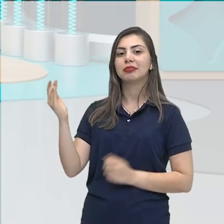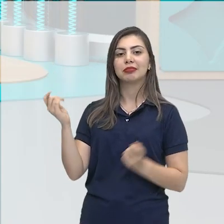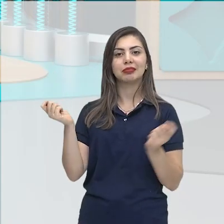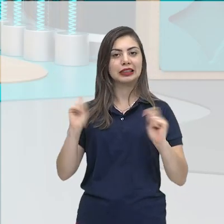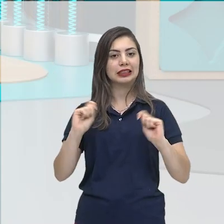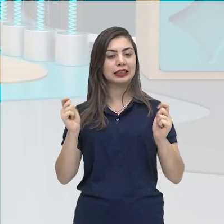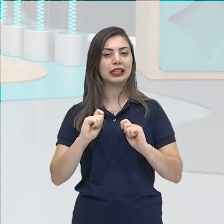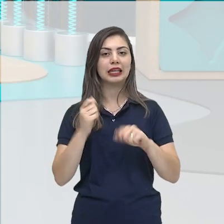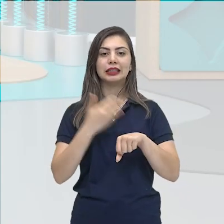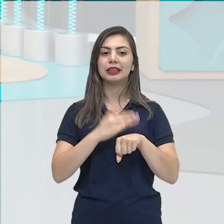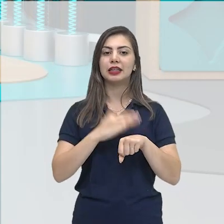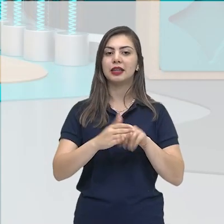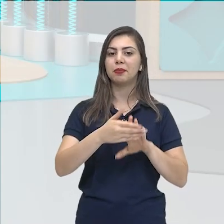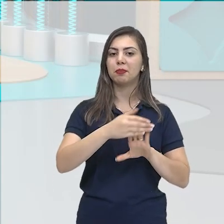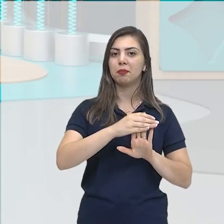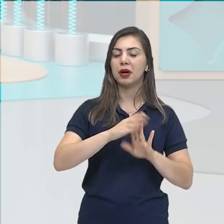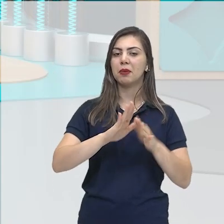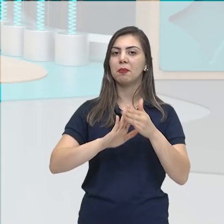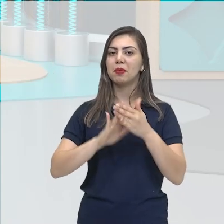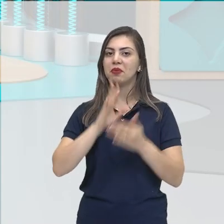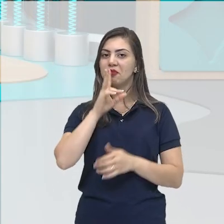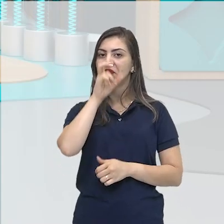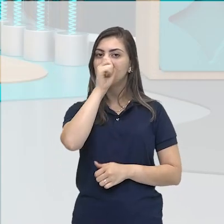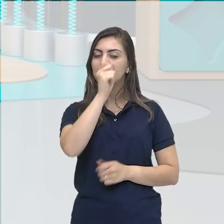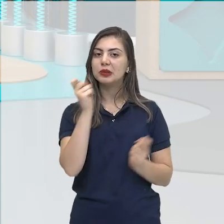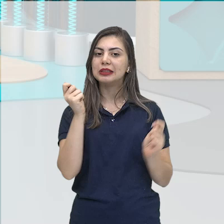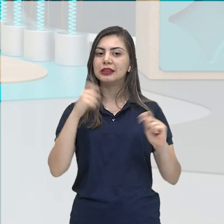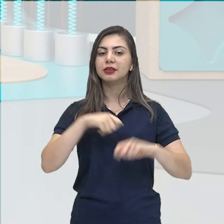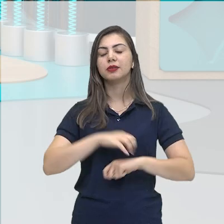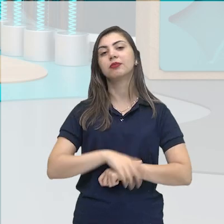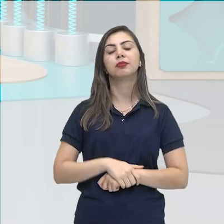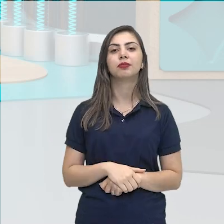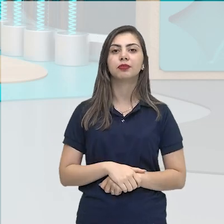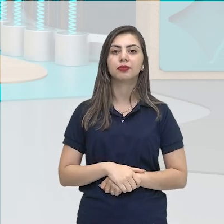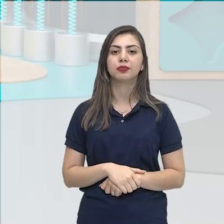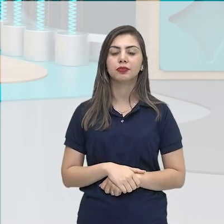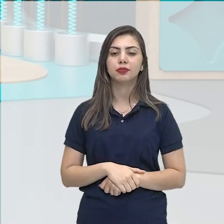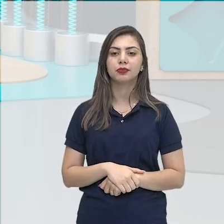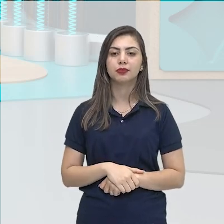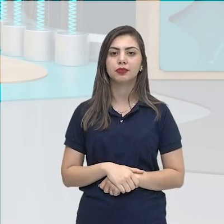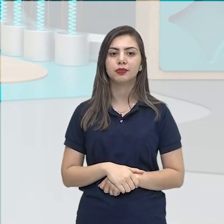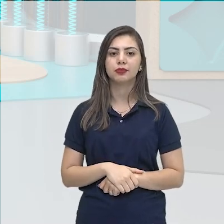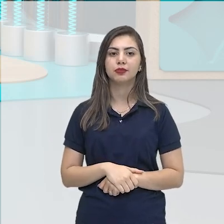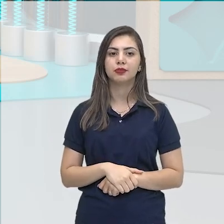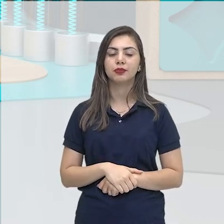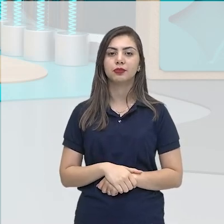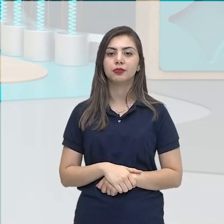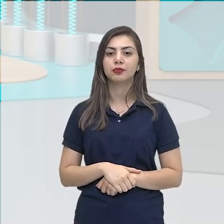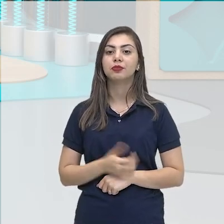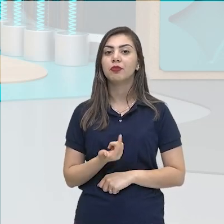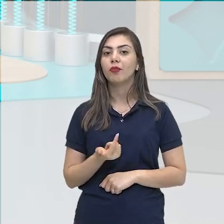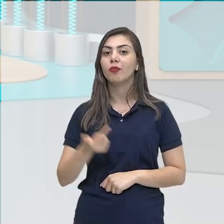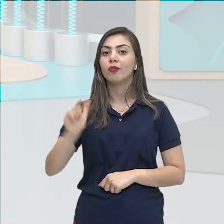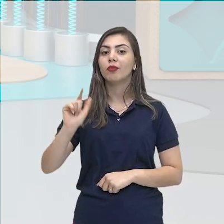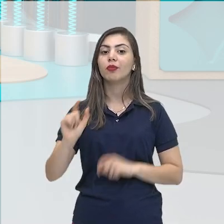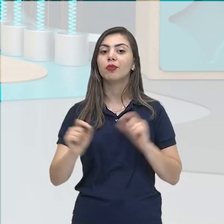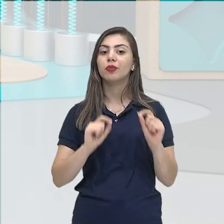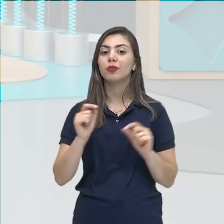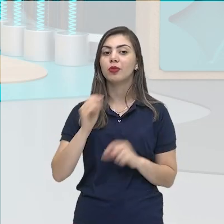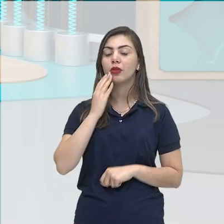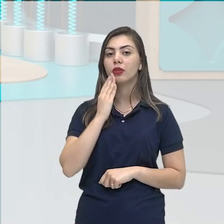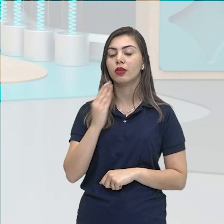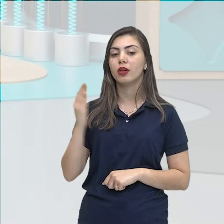um pouquinho o alongamento, né, da pessoa que está praticando a ginástica localizada. Além das faixas, nós temos